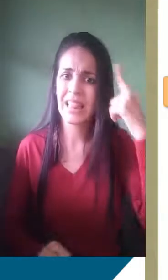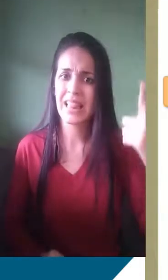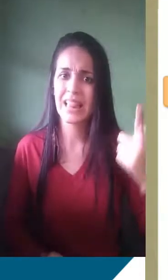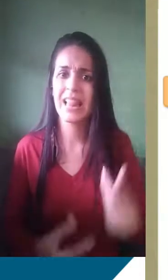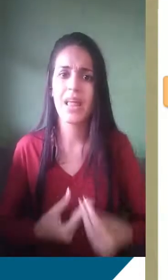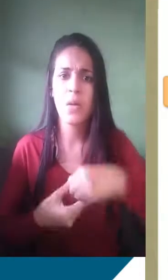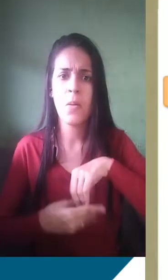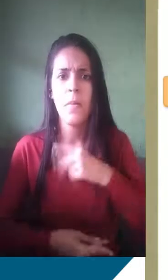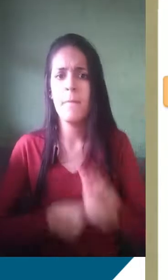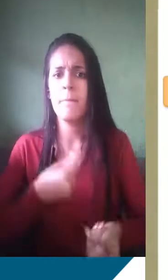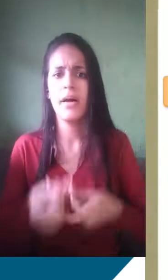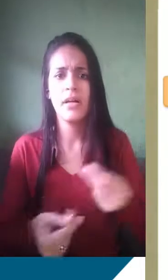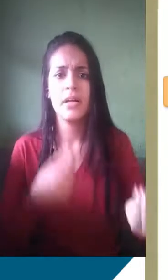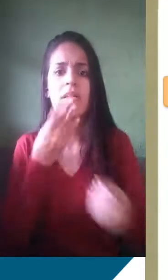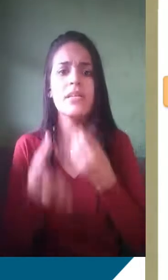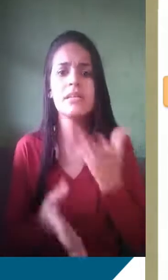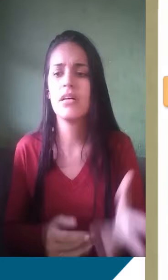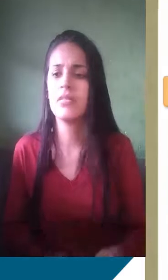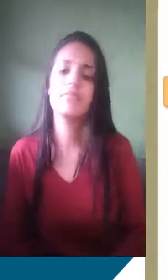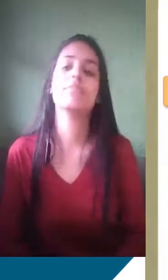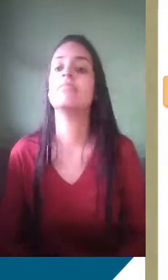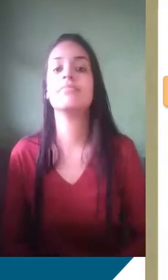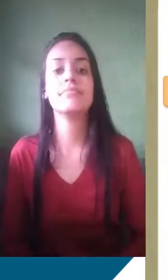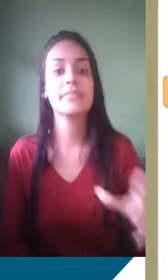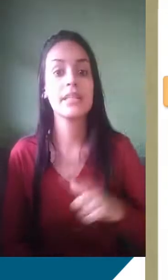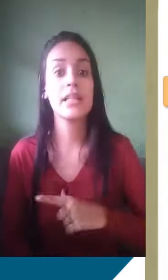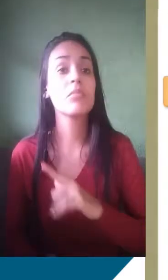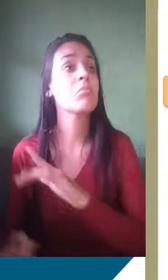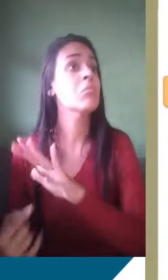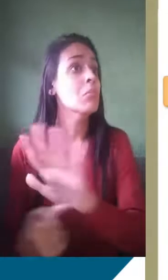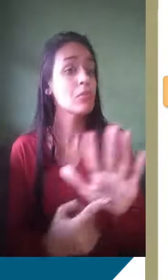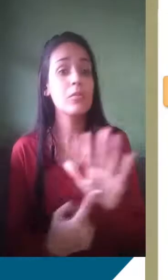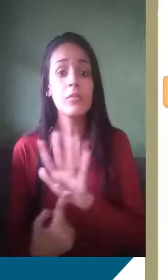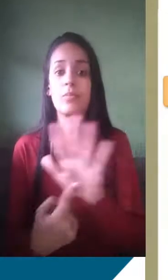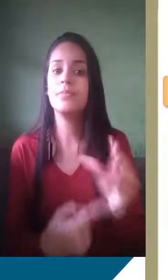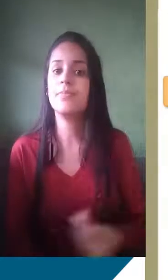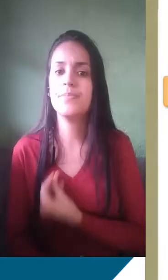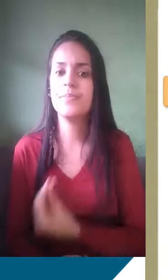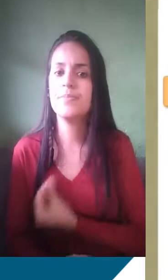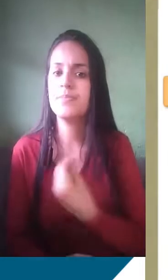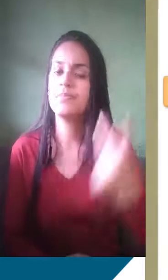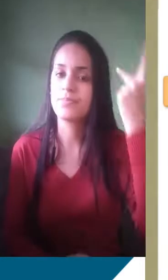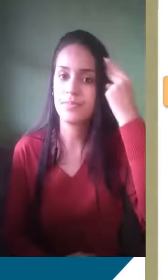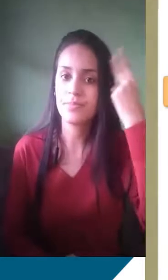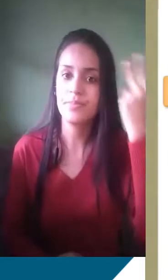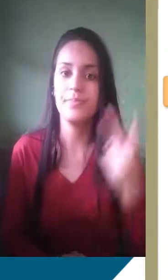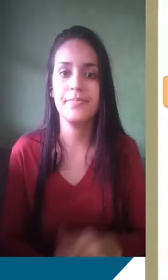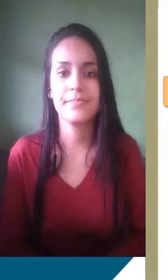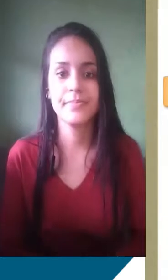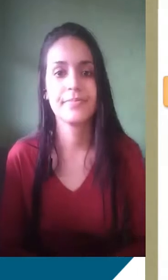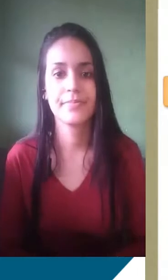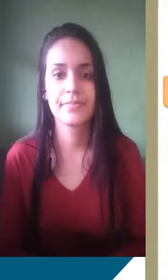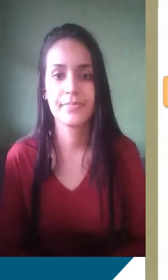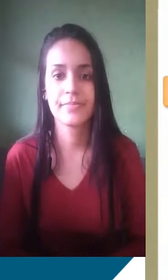linguagem informal, presença de regionalismos, neologismos, expressões do cotidiano. Há um maior destaque